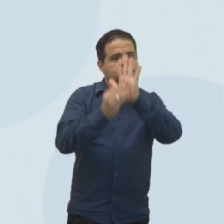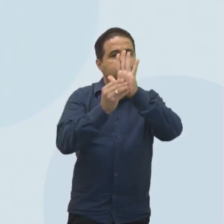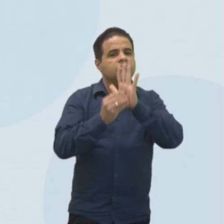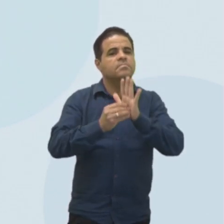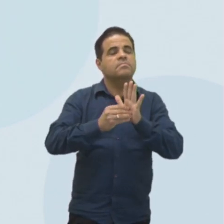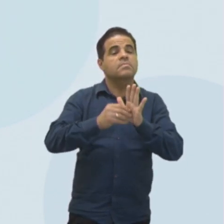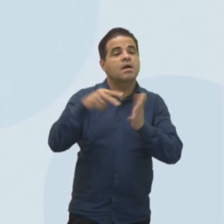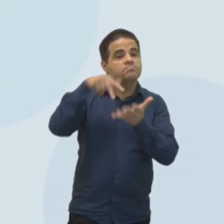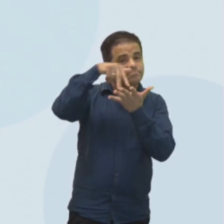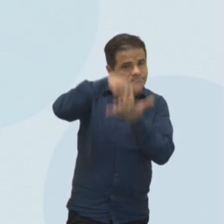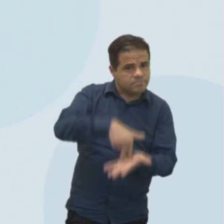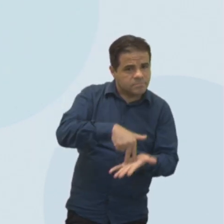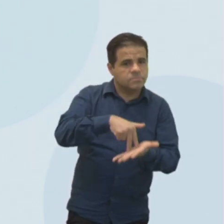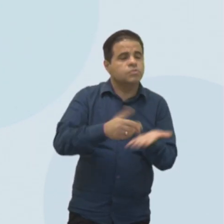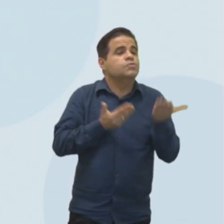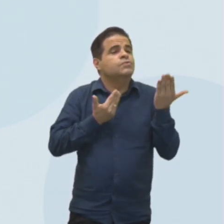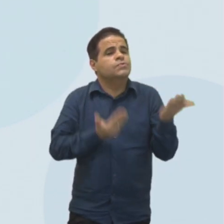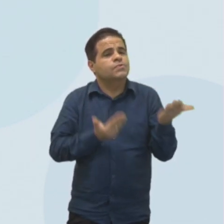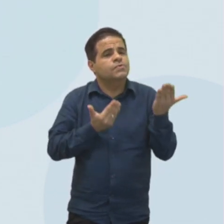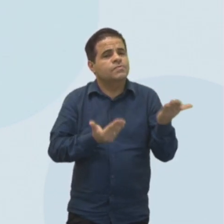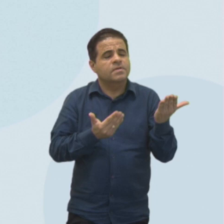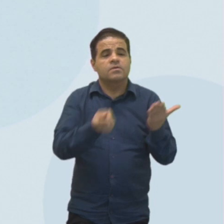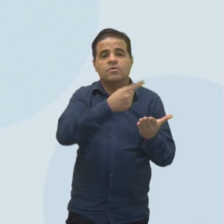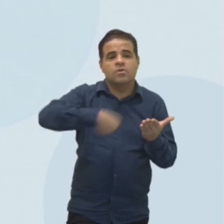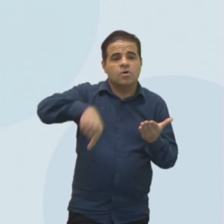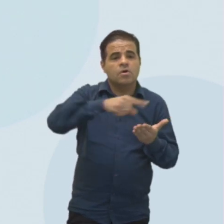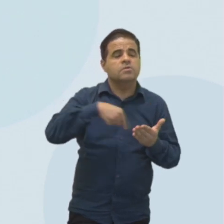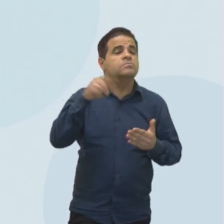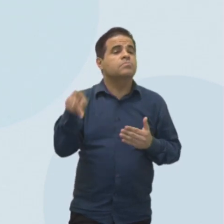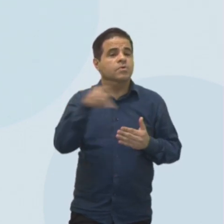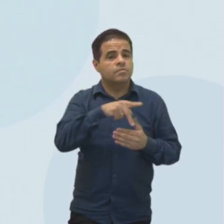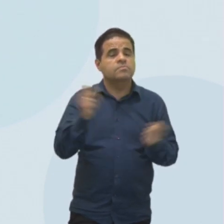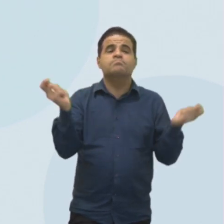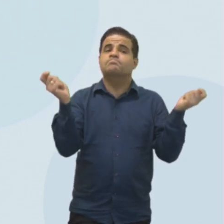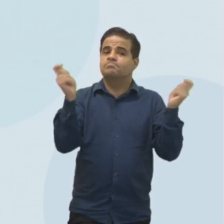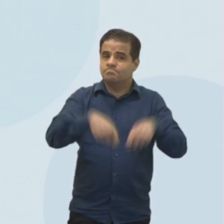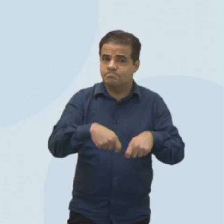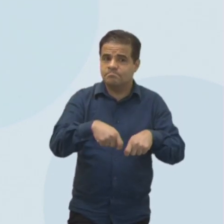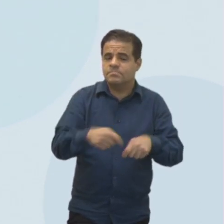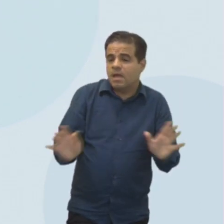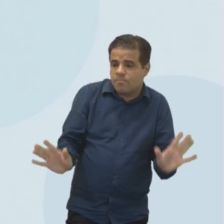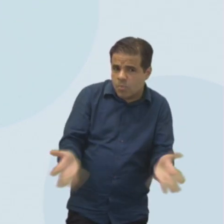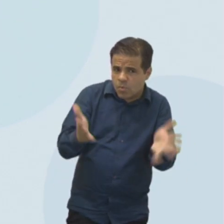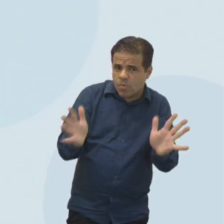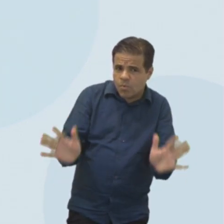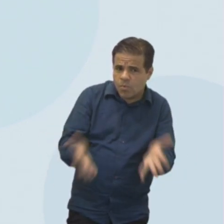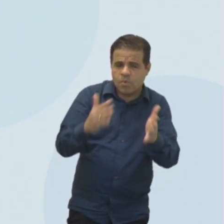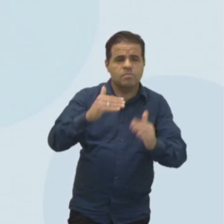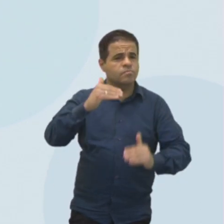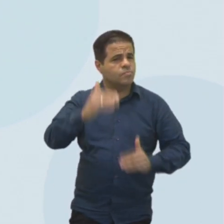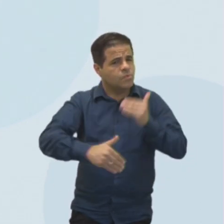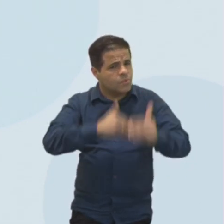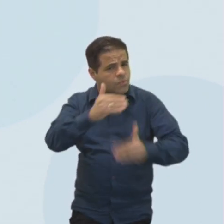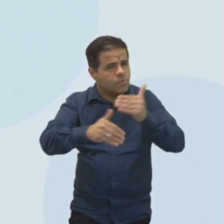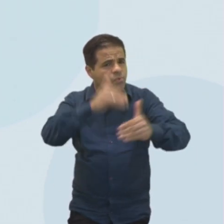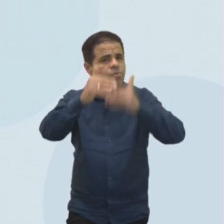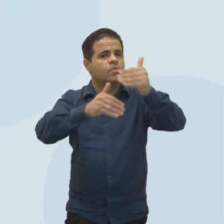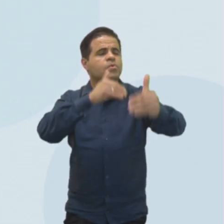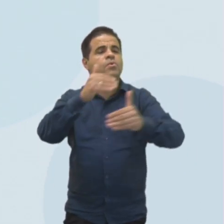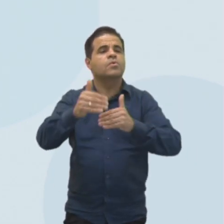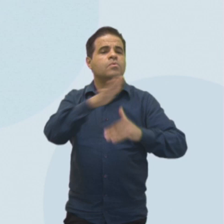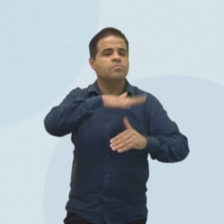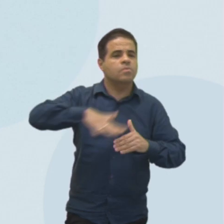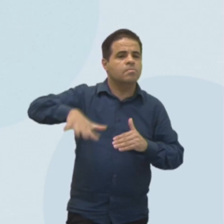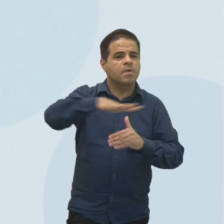ao protagonismo juvenil, né? E como nós, professores, podemos incentivar cada vez mais esse protagonismo por parte